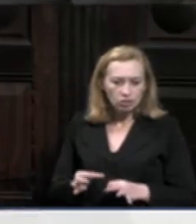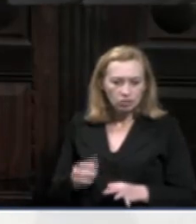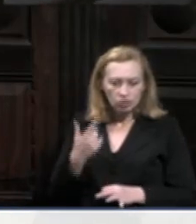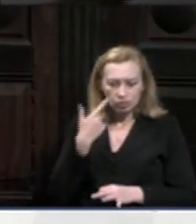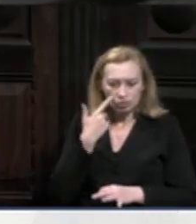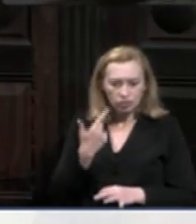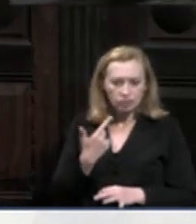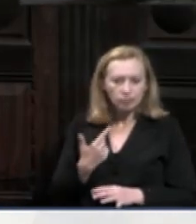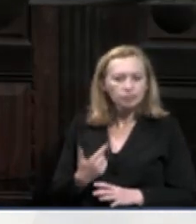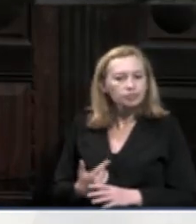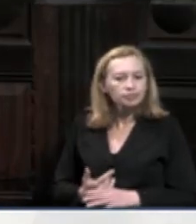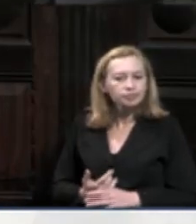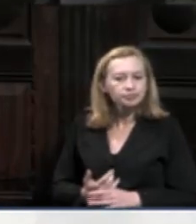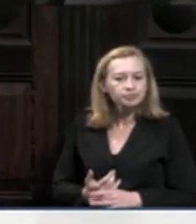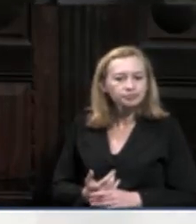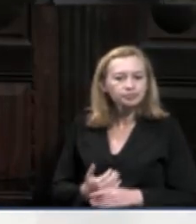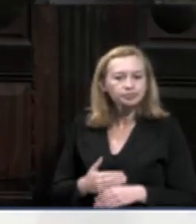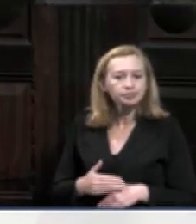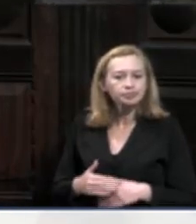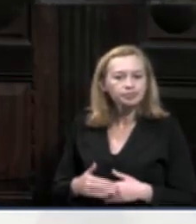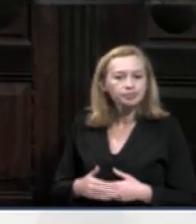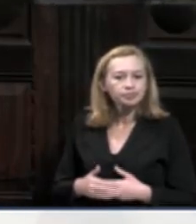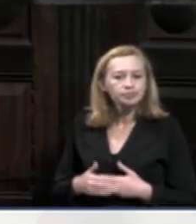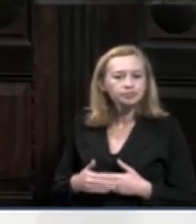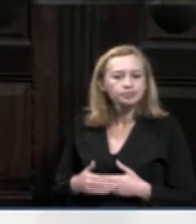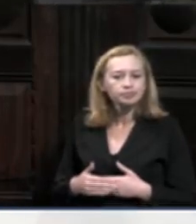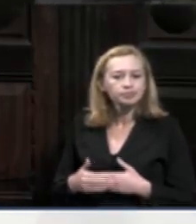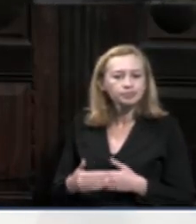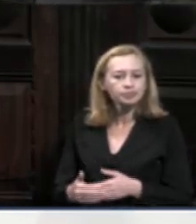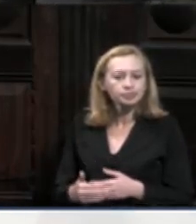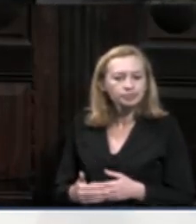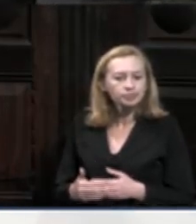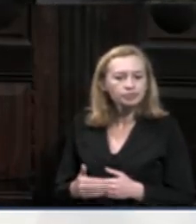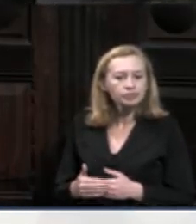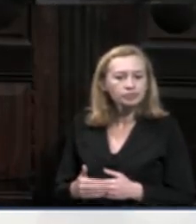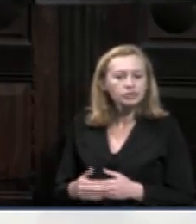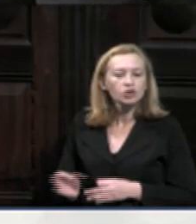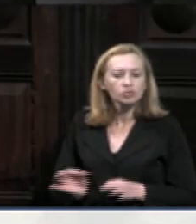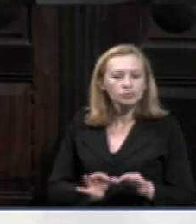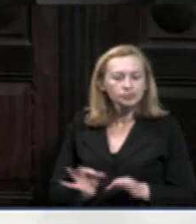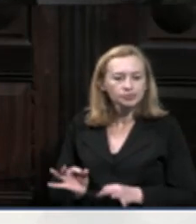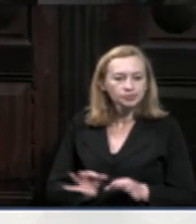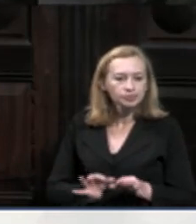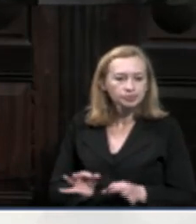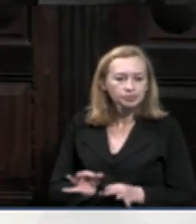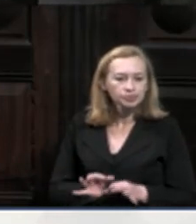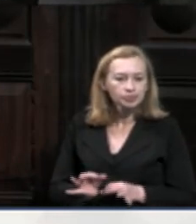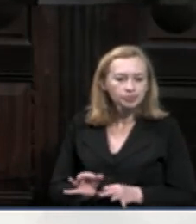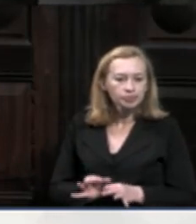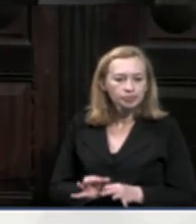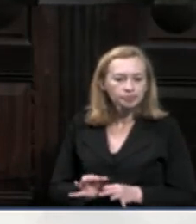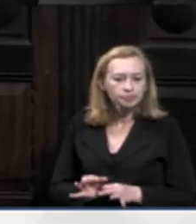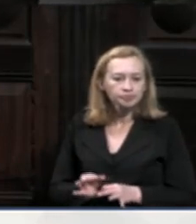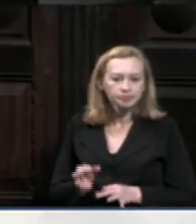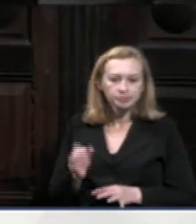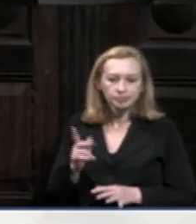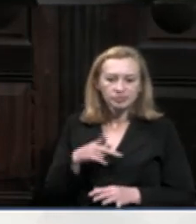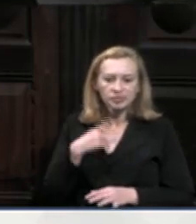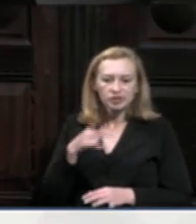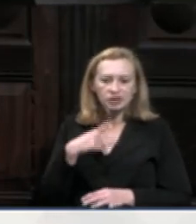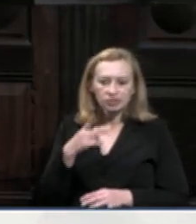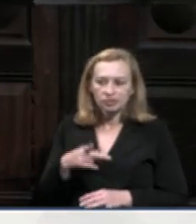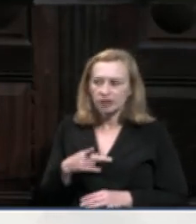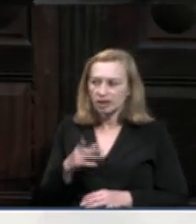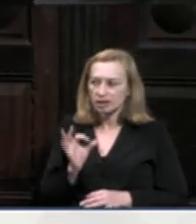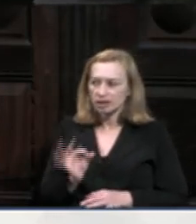votado, a Comissão de Cultura não deu o parecer. É um projeto que trata exatamente de um